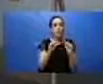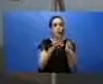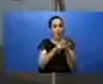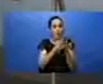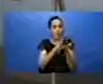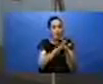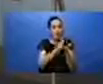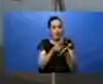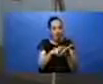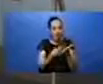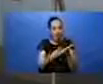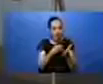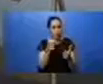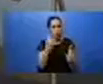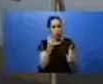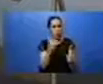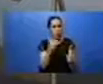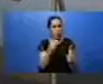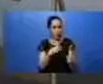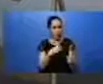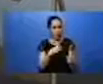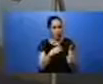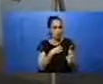duas maneiras. Primeiro,